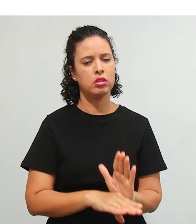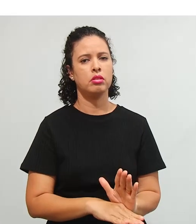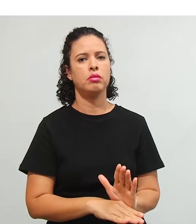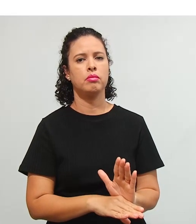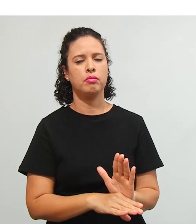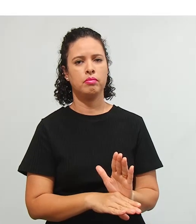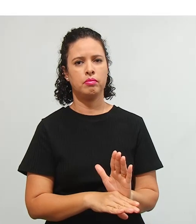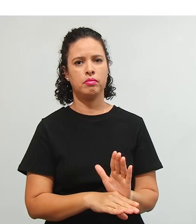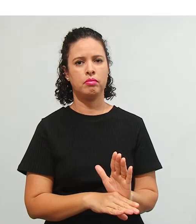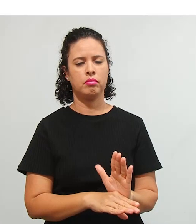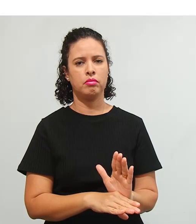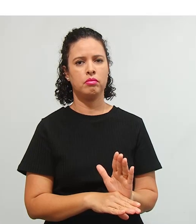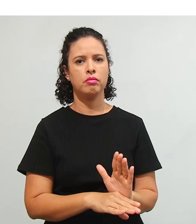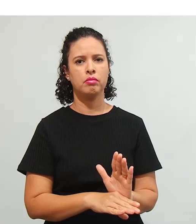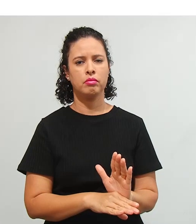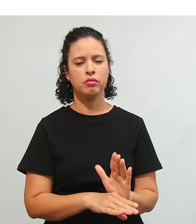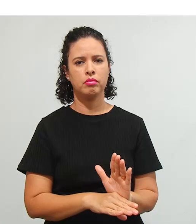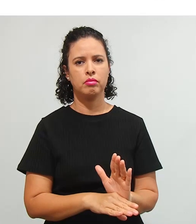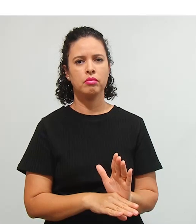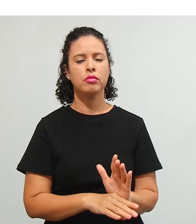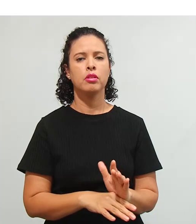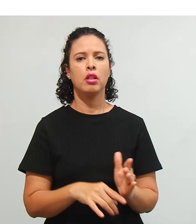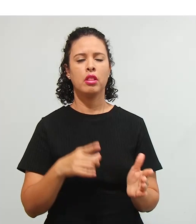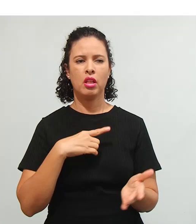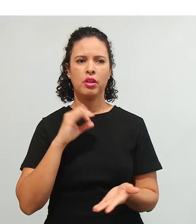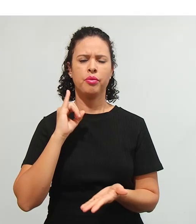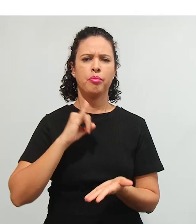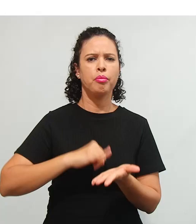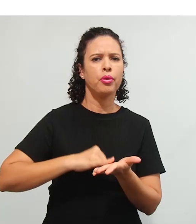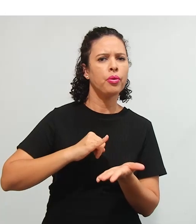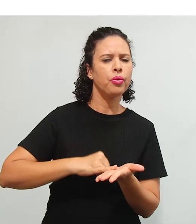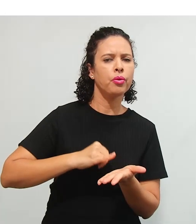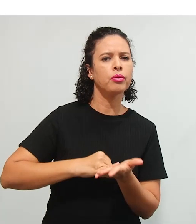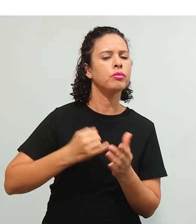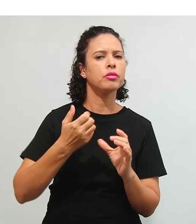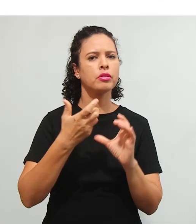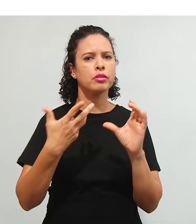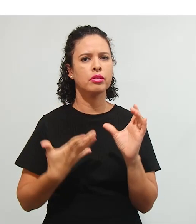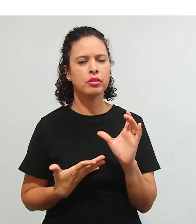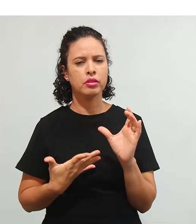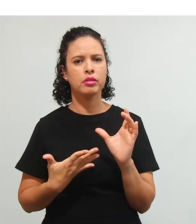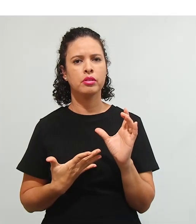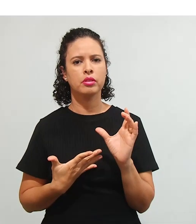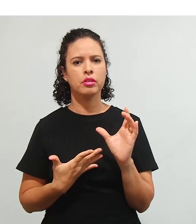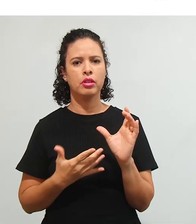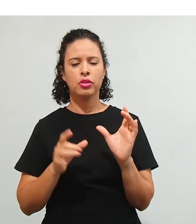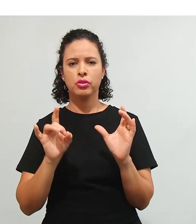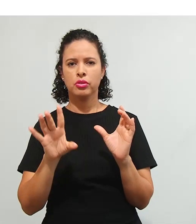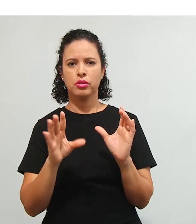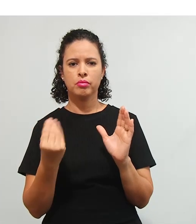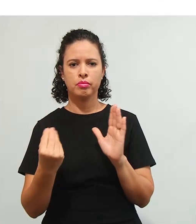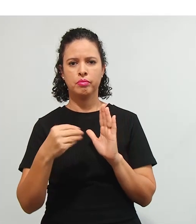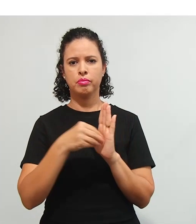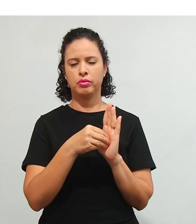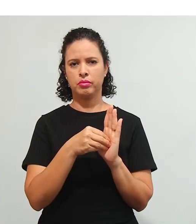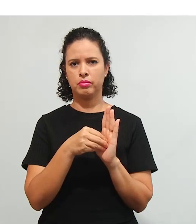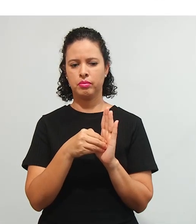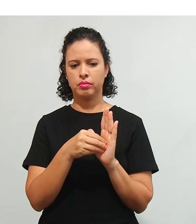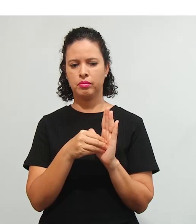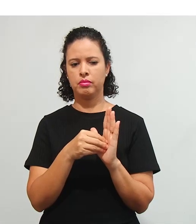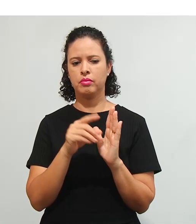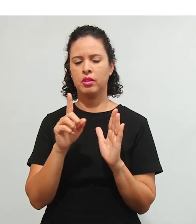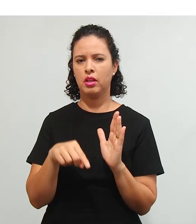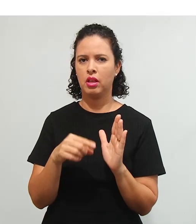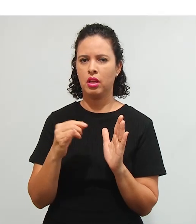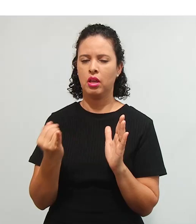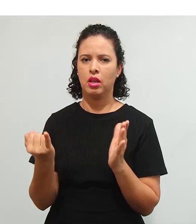vimos anteriormente, então a gente vai lá. Então tem impostos, a classificação quanto à origem só está lá.